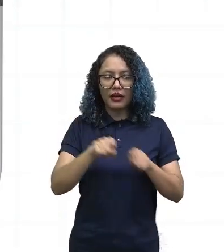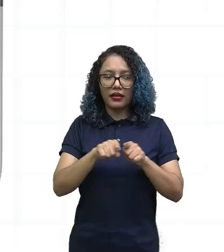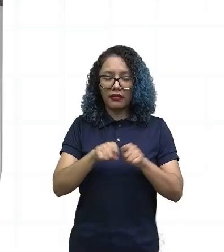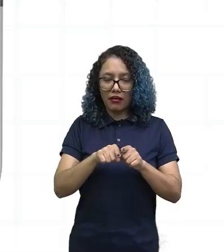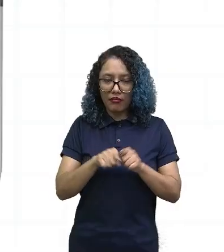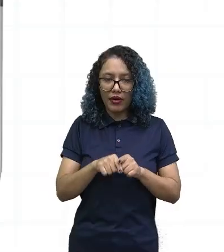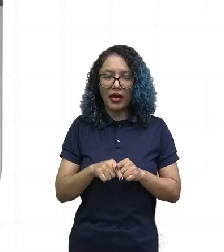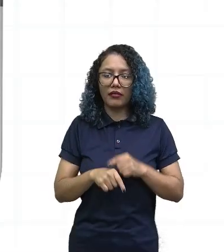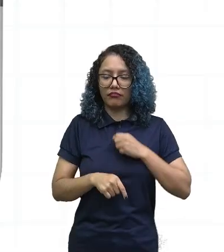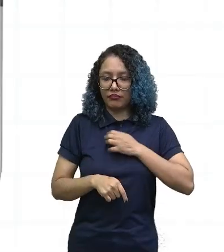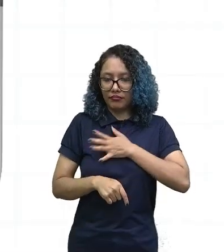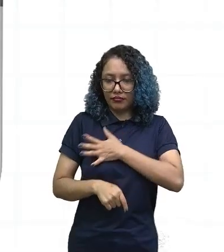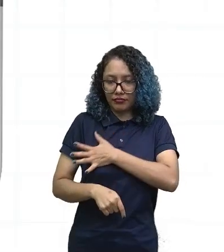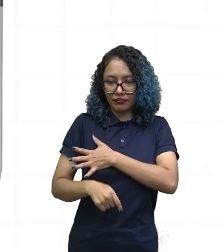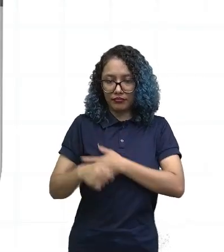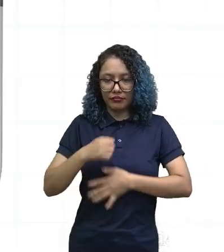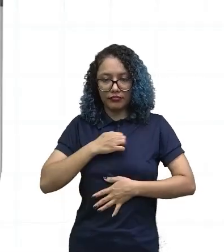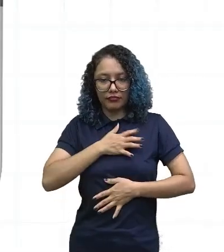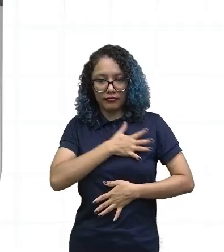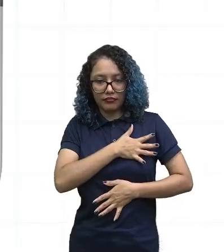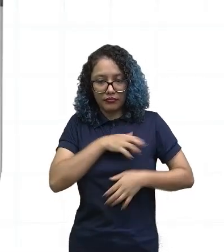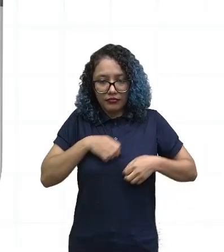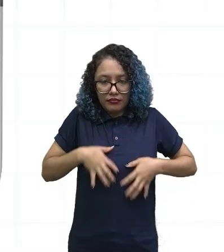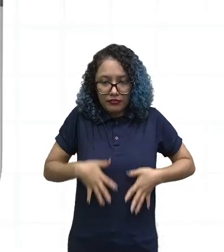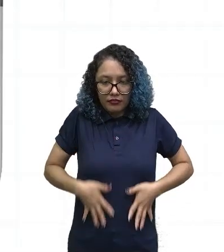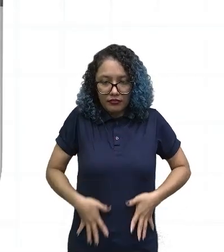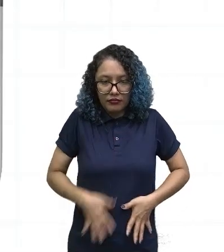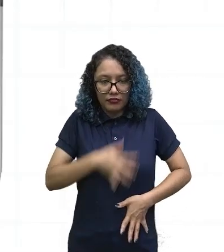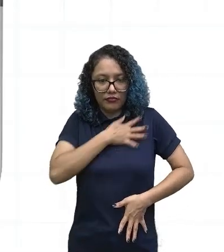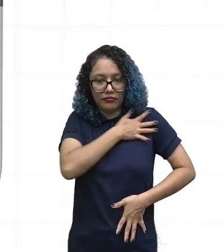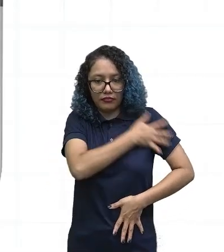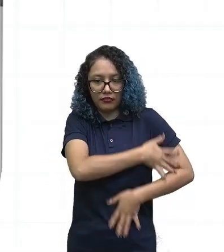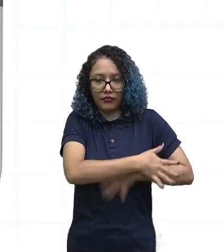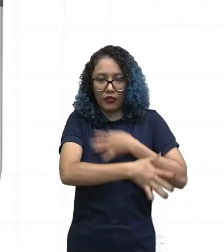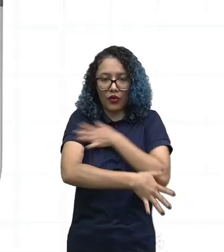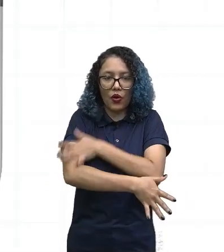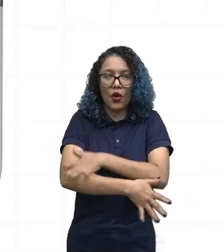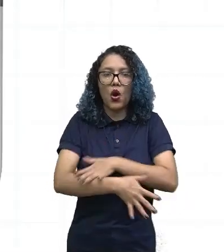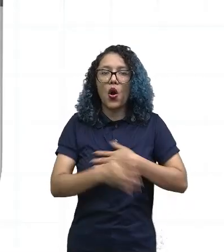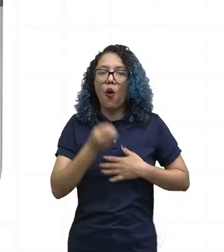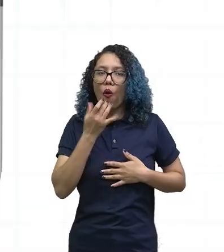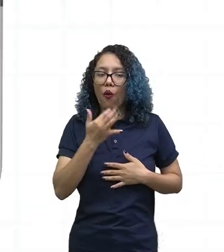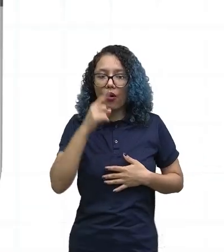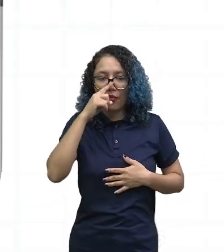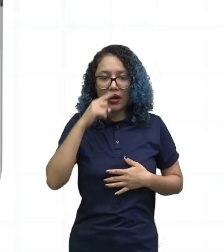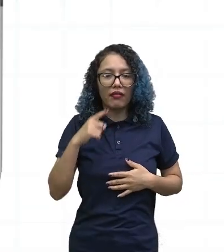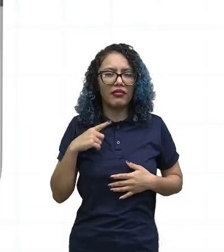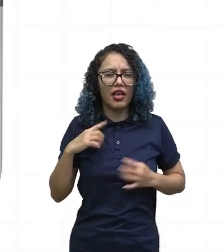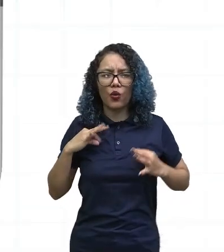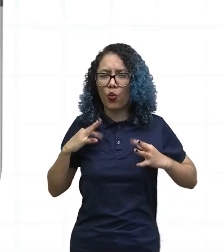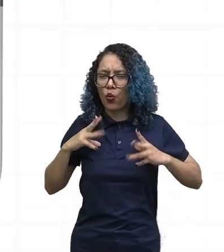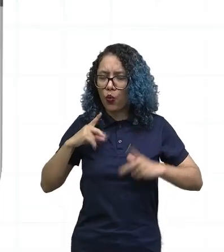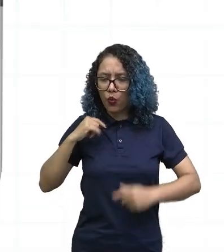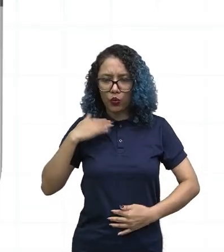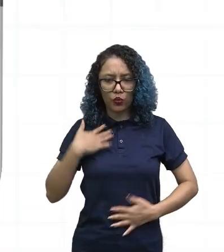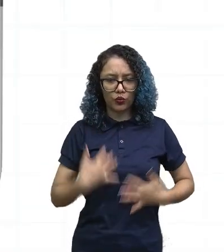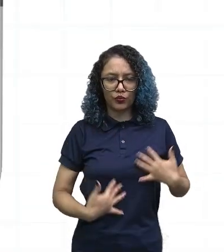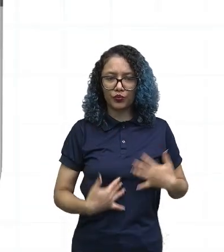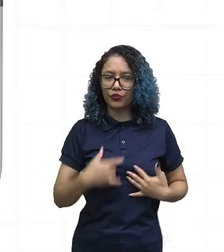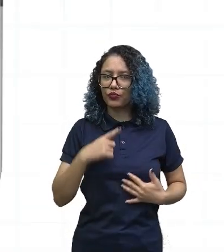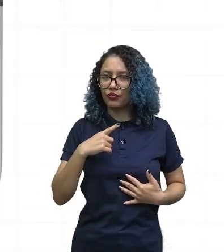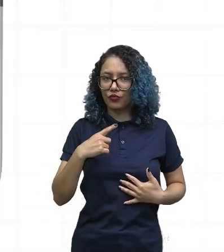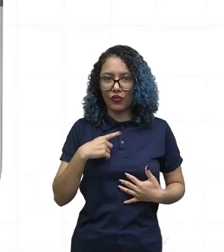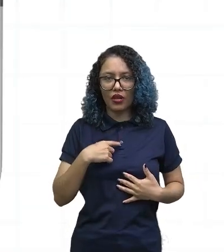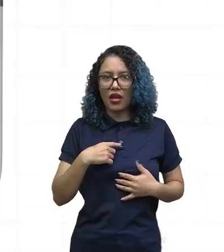periféricos também representados aqui em amarelo, né? Então, observem que eles estão presentes em todo o nosso corpo, da cabeça